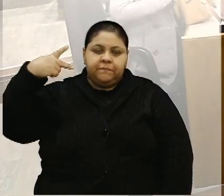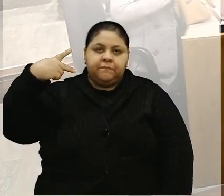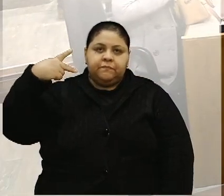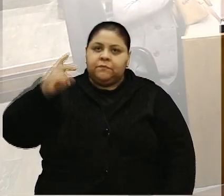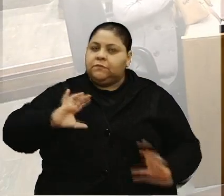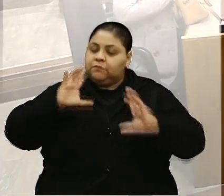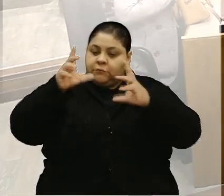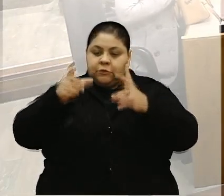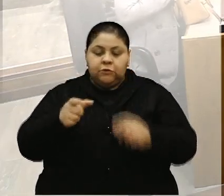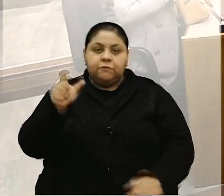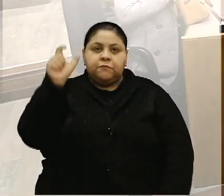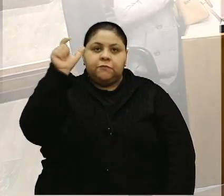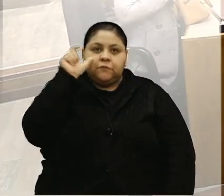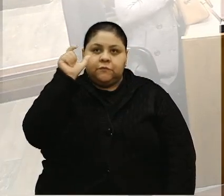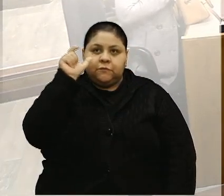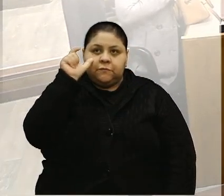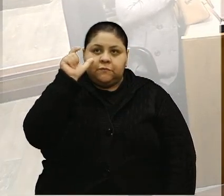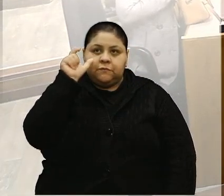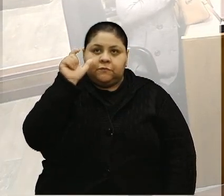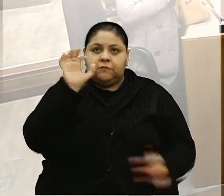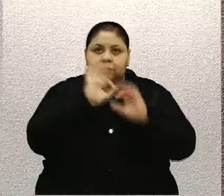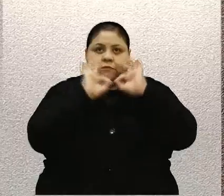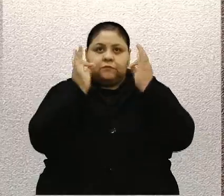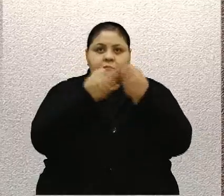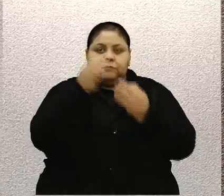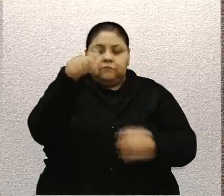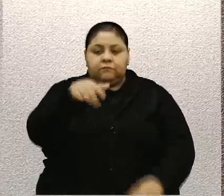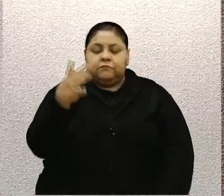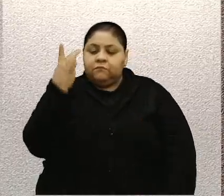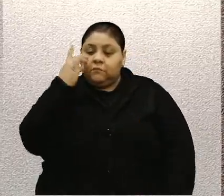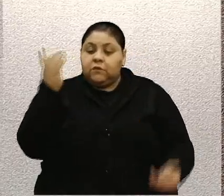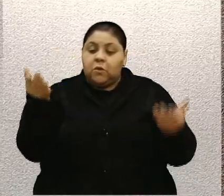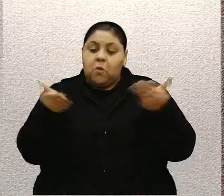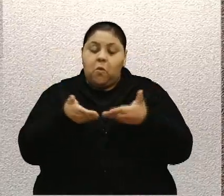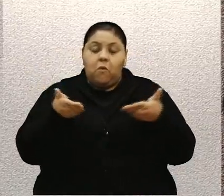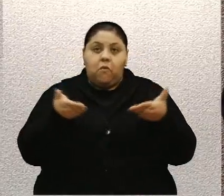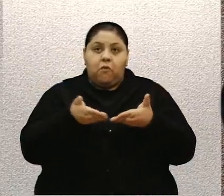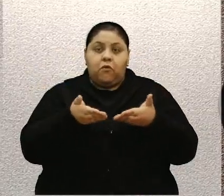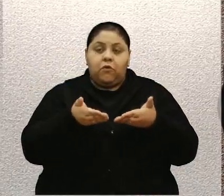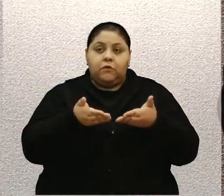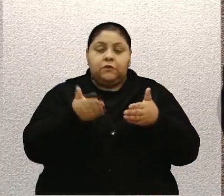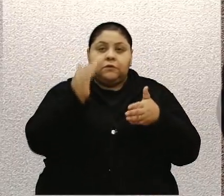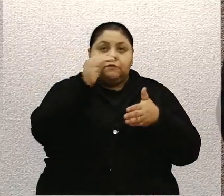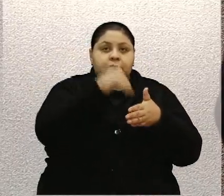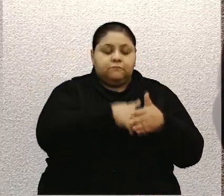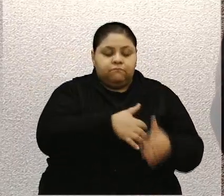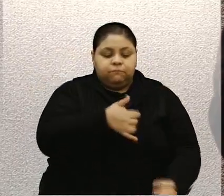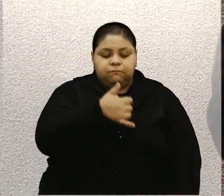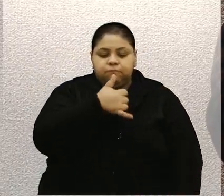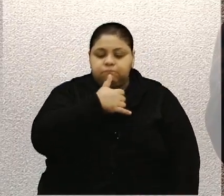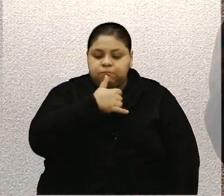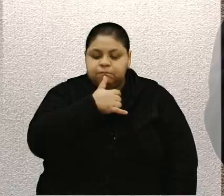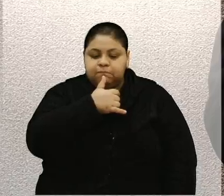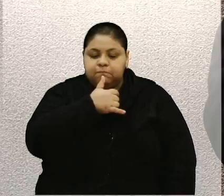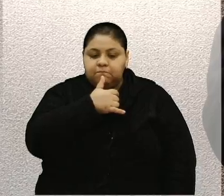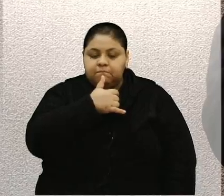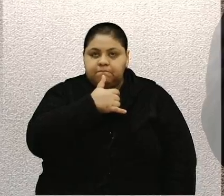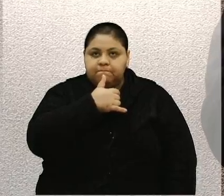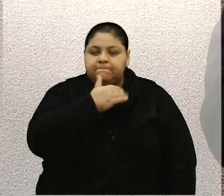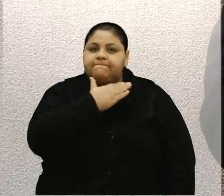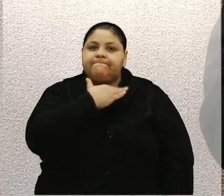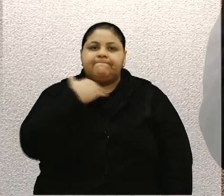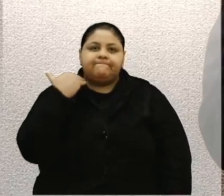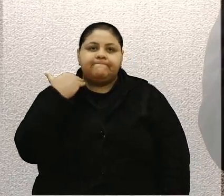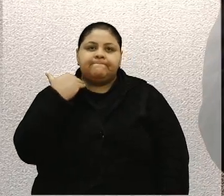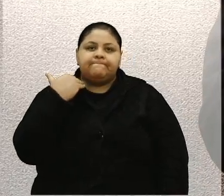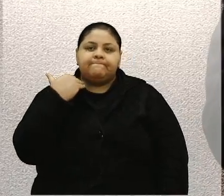que nos assistem, Peço a palavra. família que aqui está presente, quero hoje fazer um voto de pesar pelo